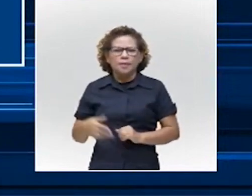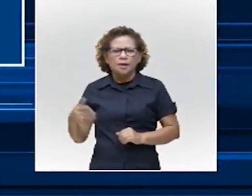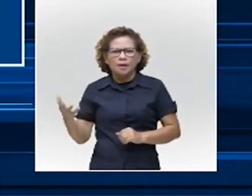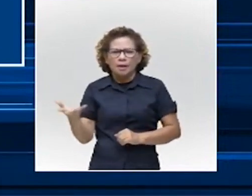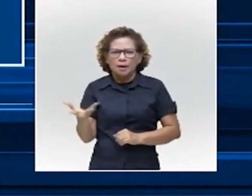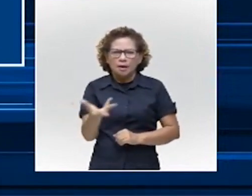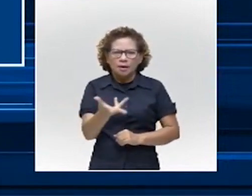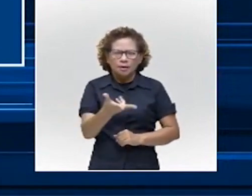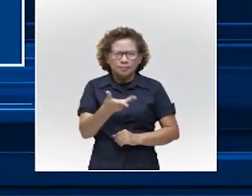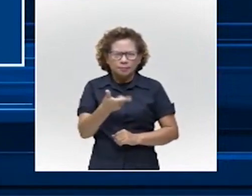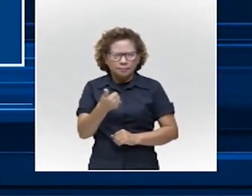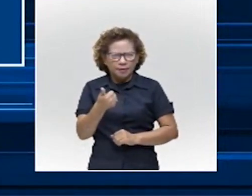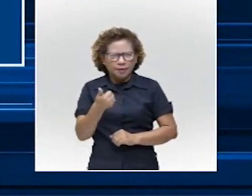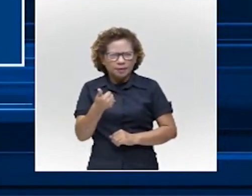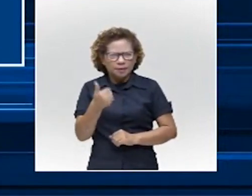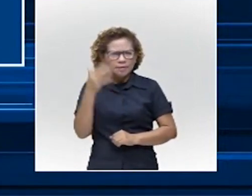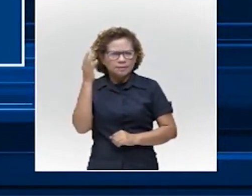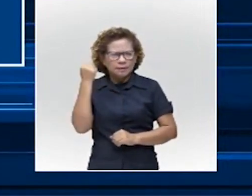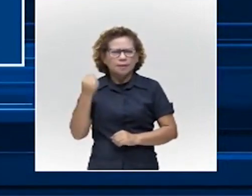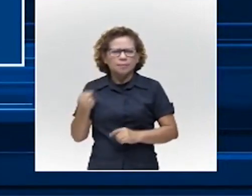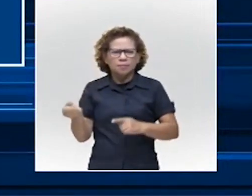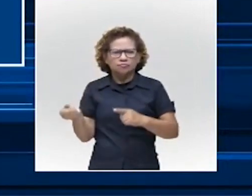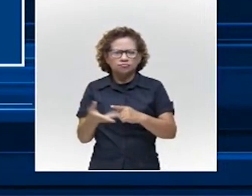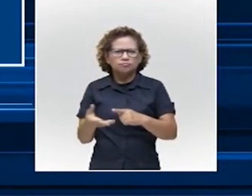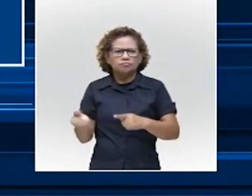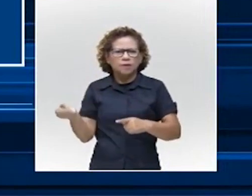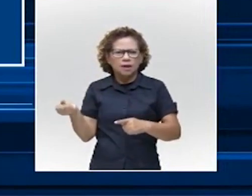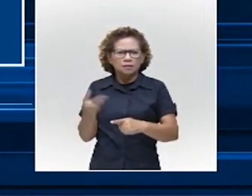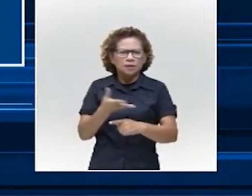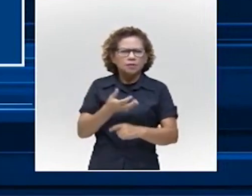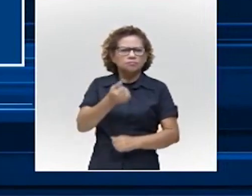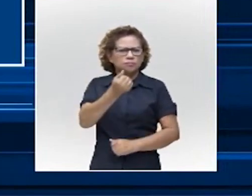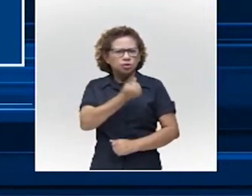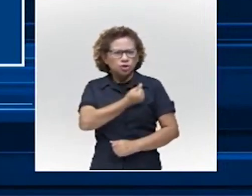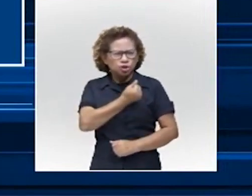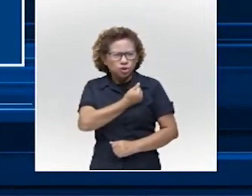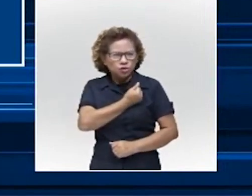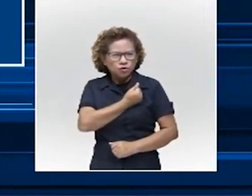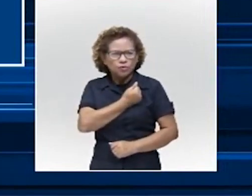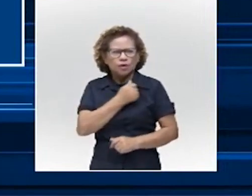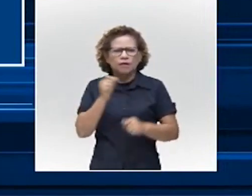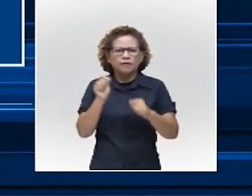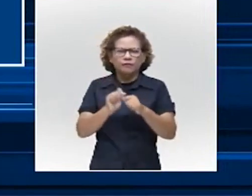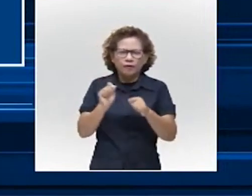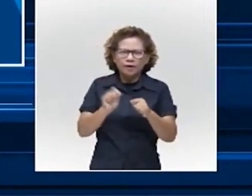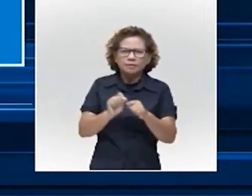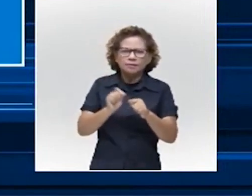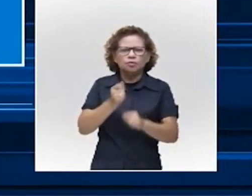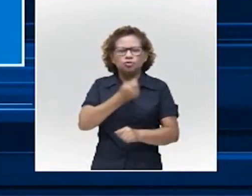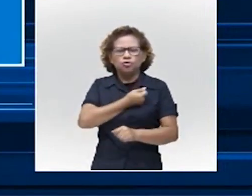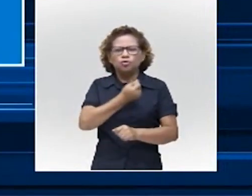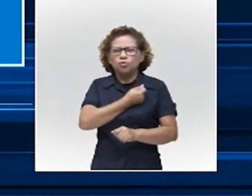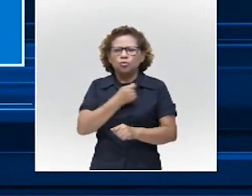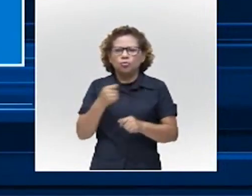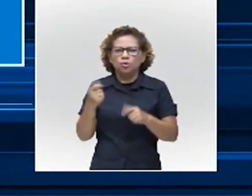Habilidade. Identificar frações equivalentes e simplificar frações, tornando-as irredutíveis.